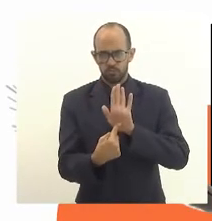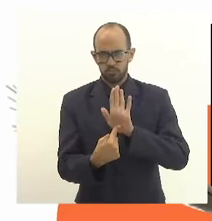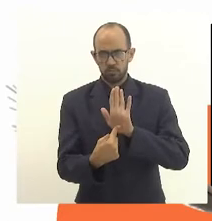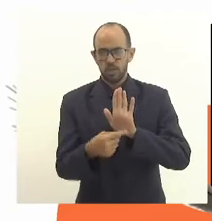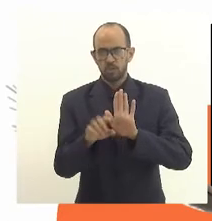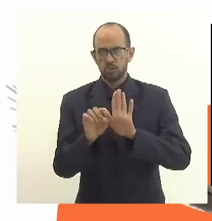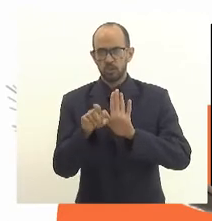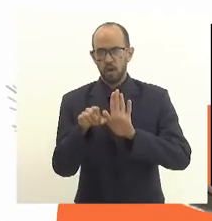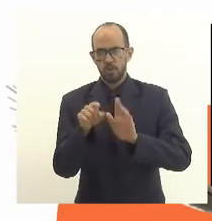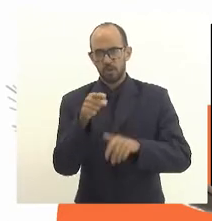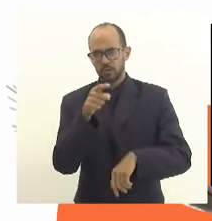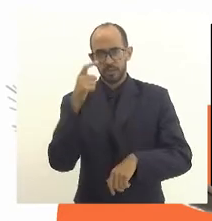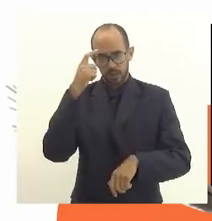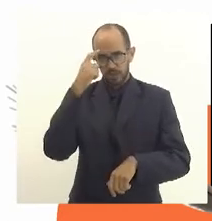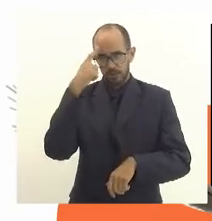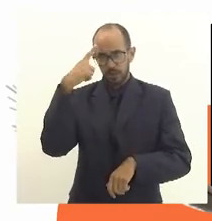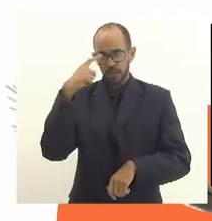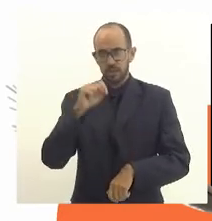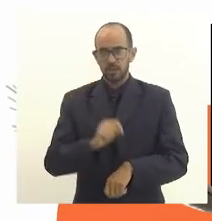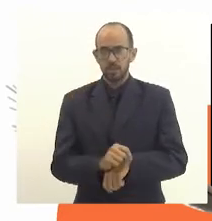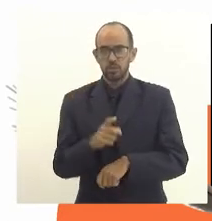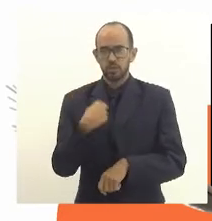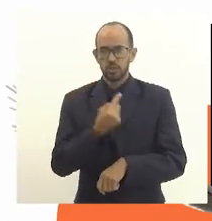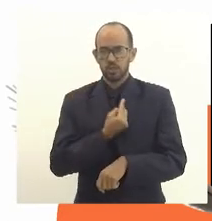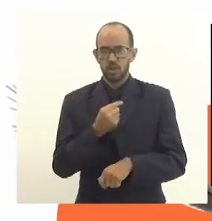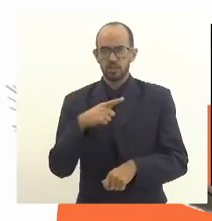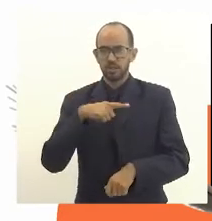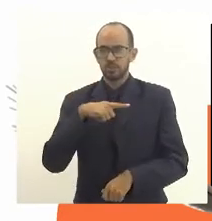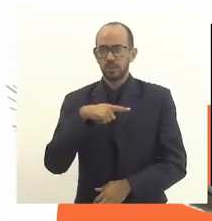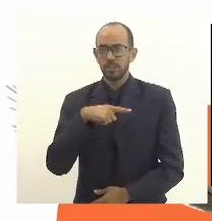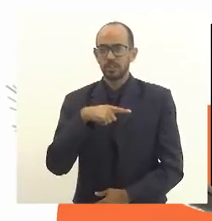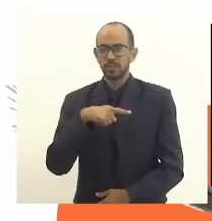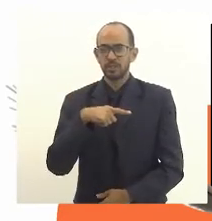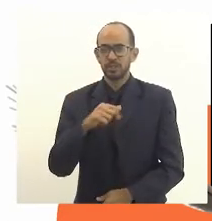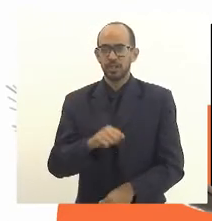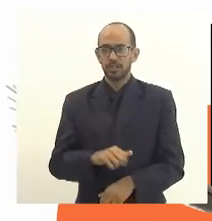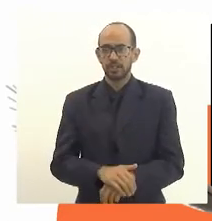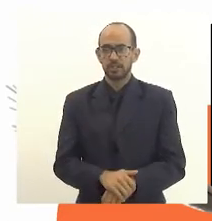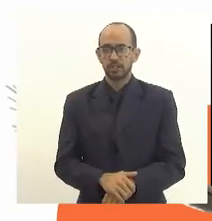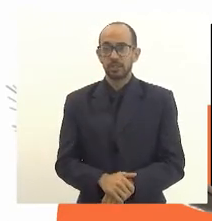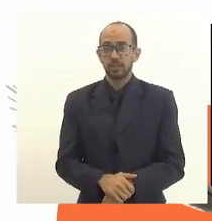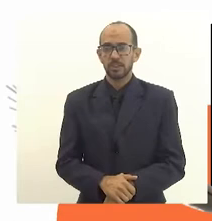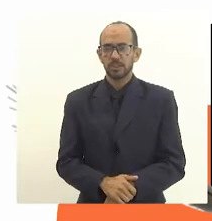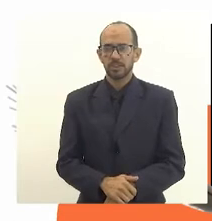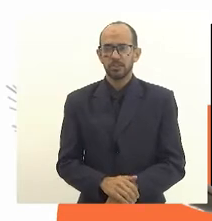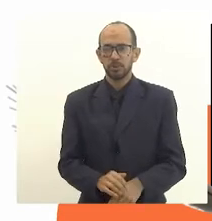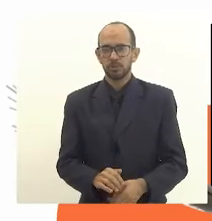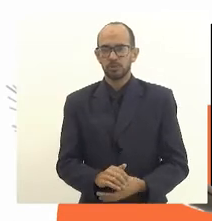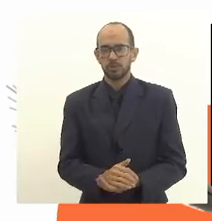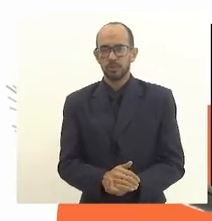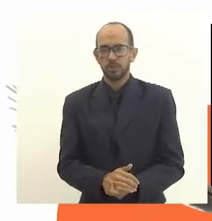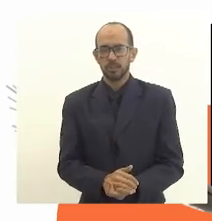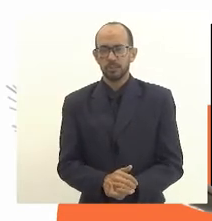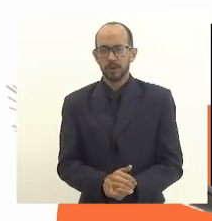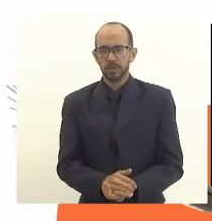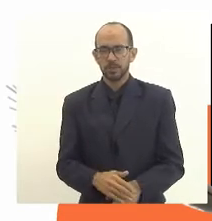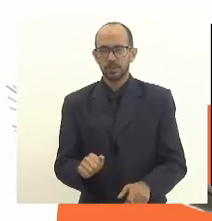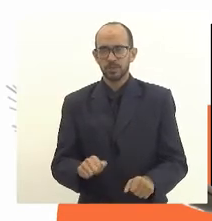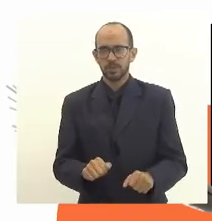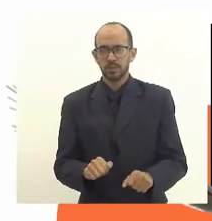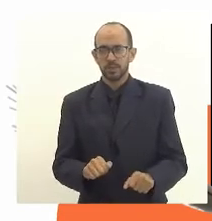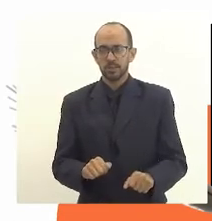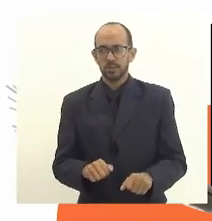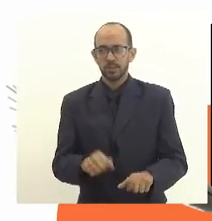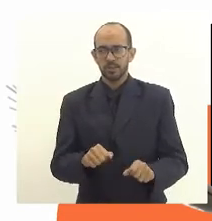só para vocês terem uma ideia do que a gente enfrenta nesse processo de regularização. Muita instalação irregular,